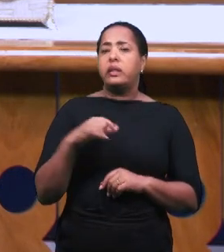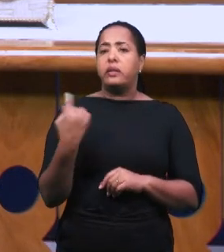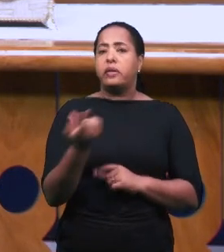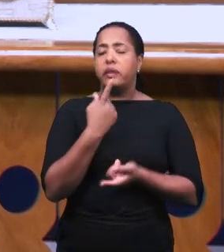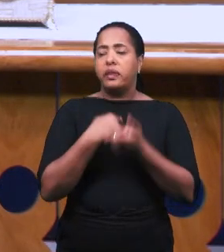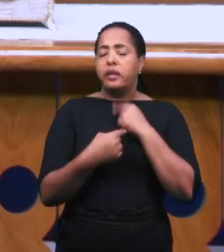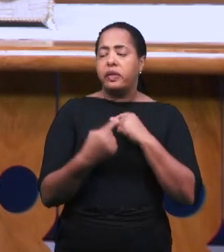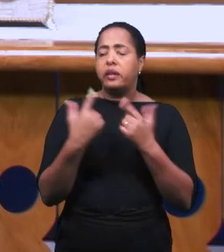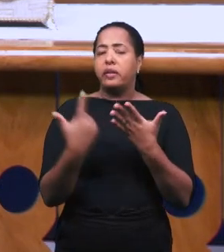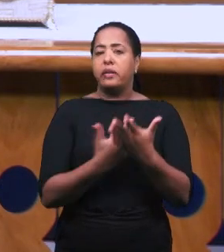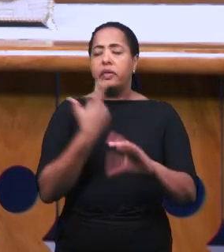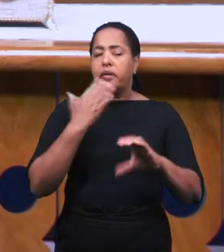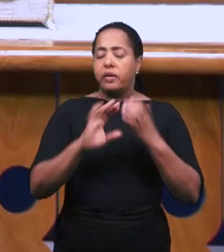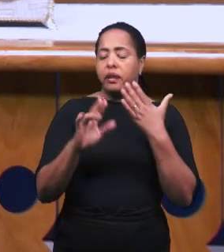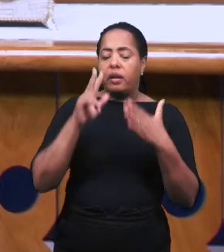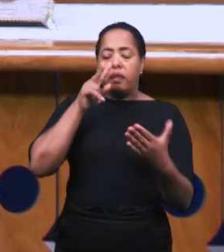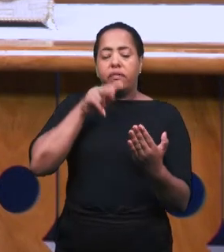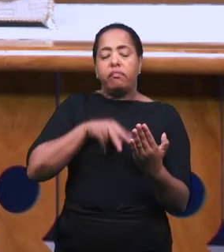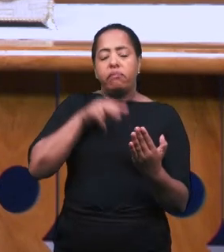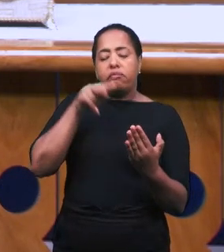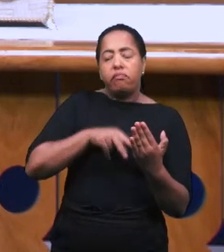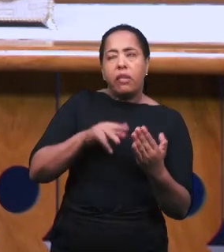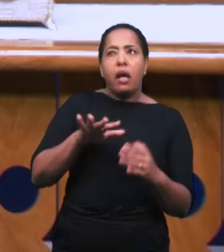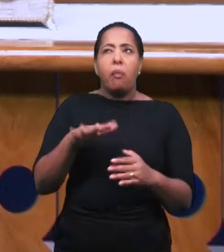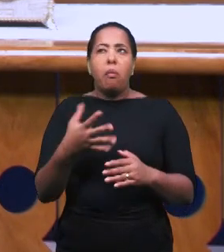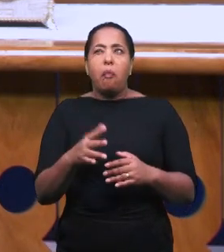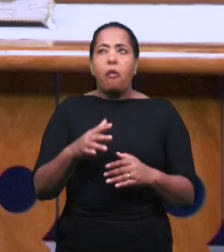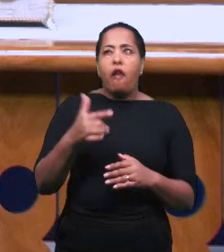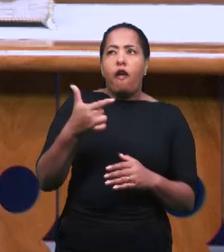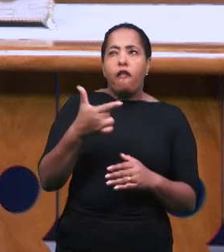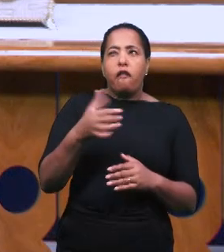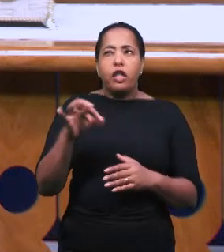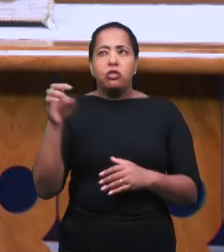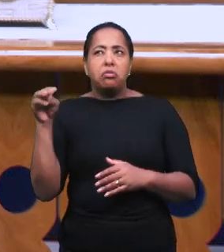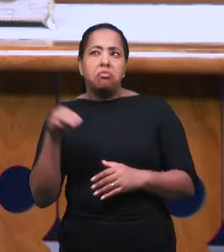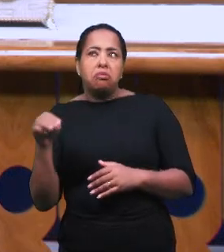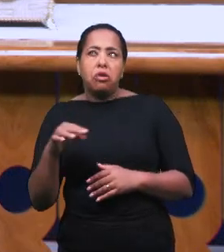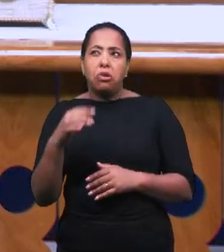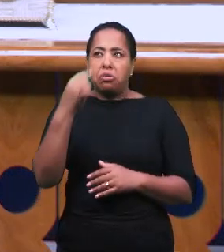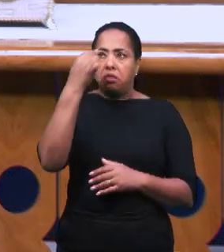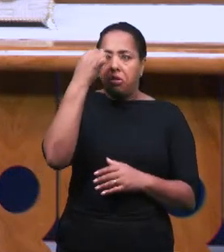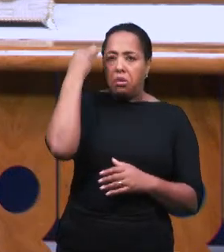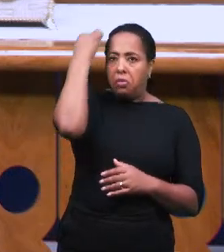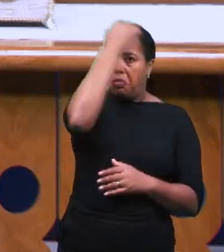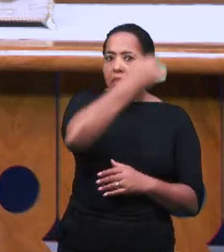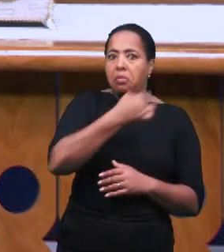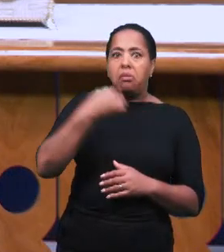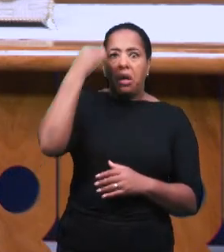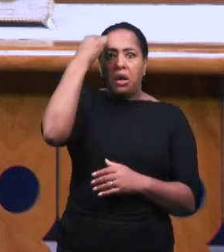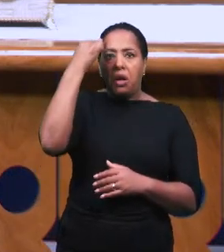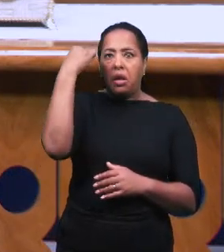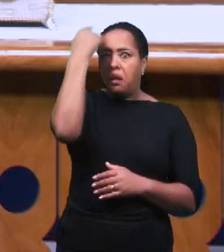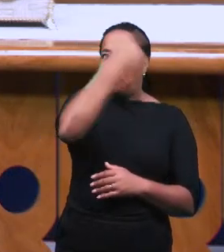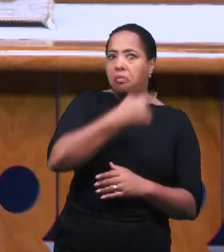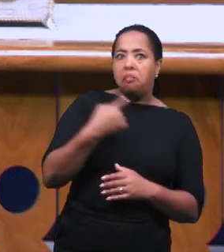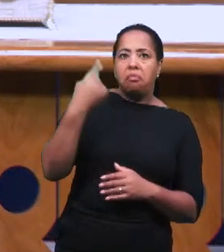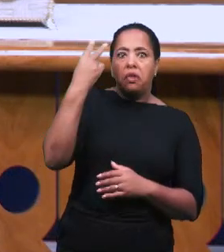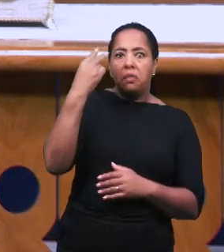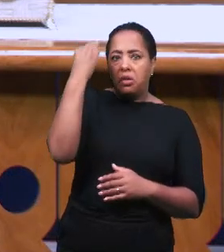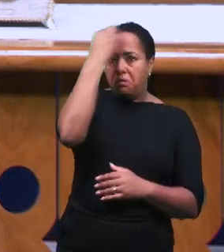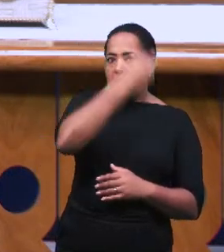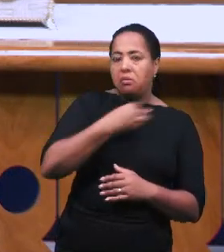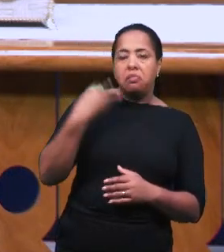Cantares, nós podemos ler em 20 minutos, 1 hora, 3 horas, 2 horas,